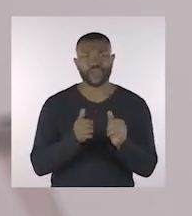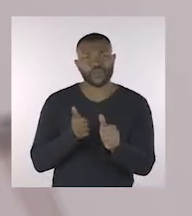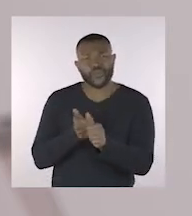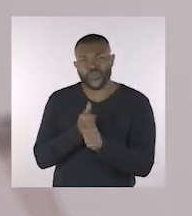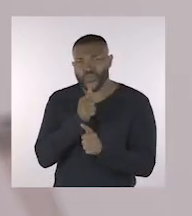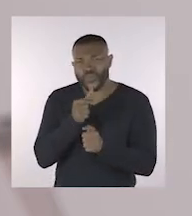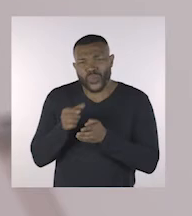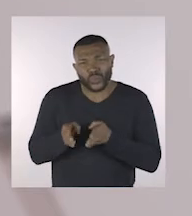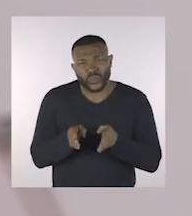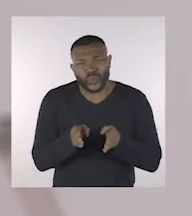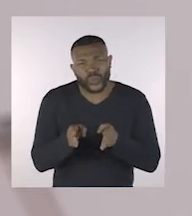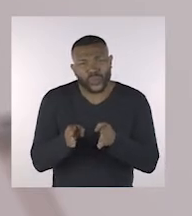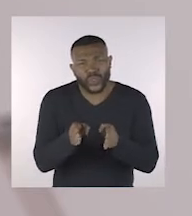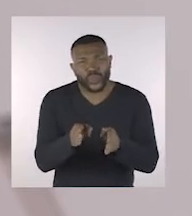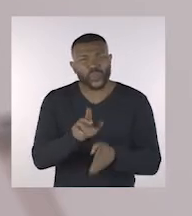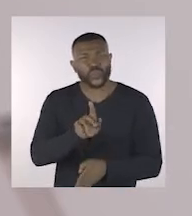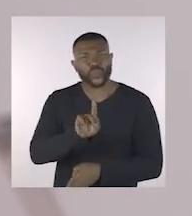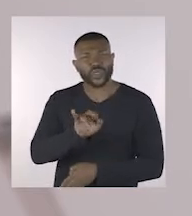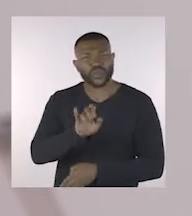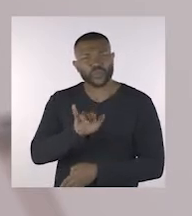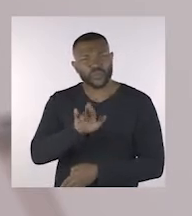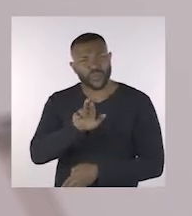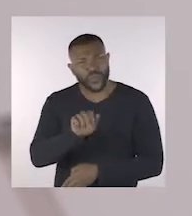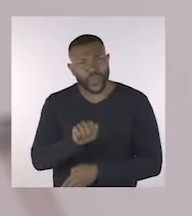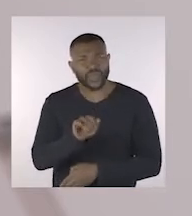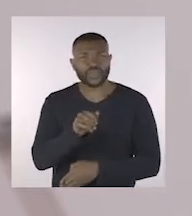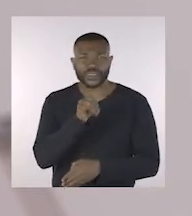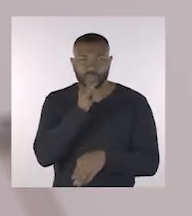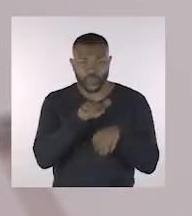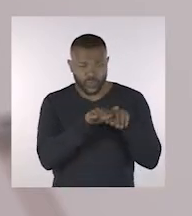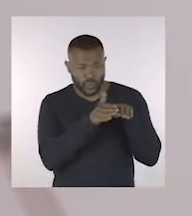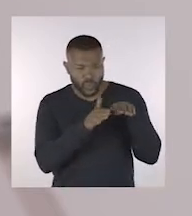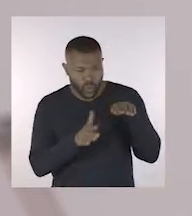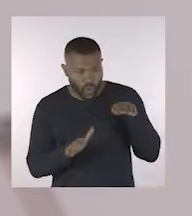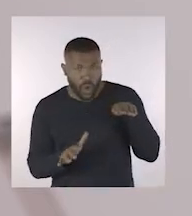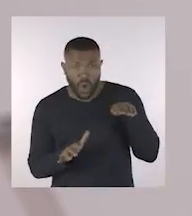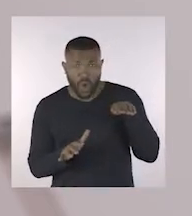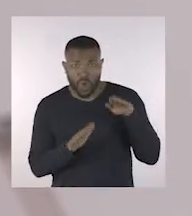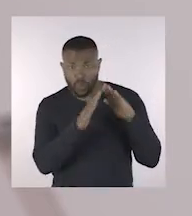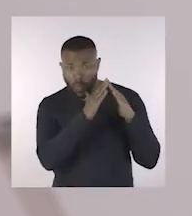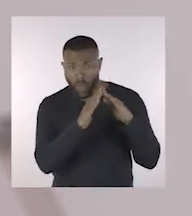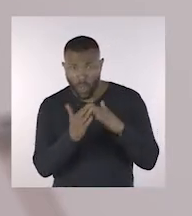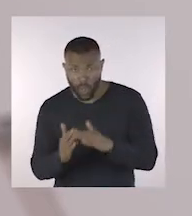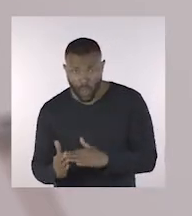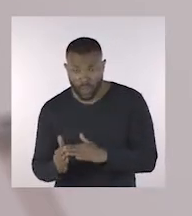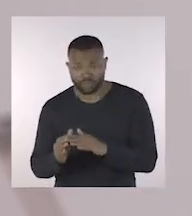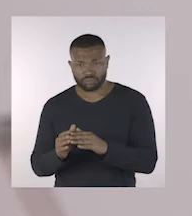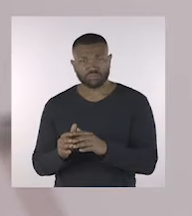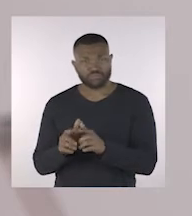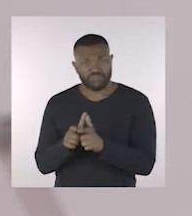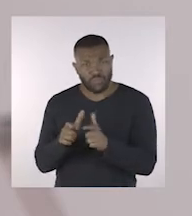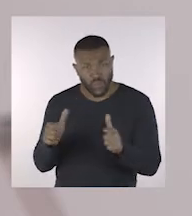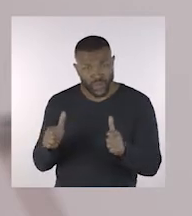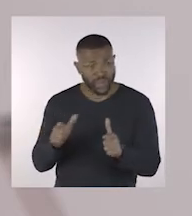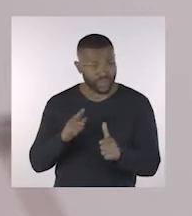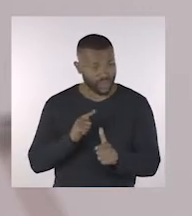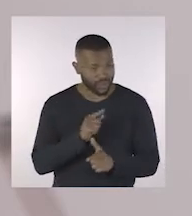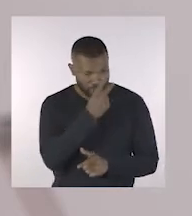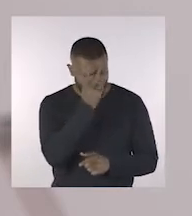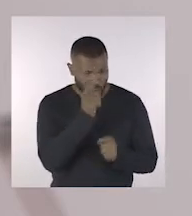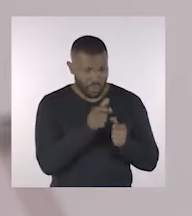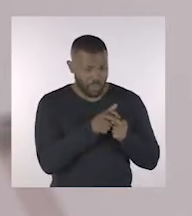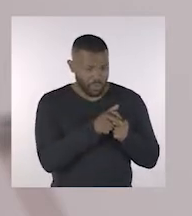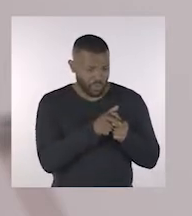favela em beira de córrego em pirambeira sujeito a desmoronamento Você tem uma minoria